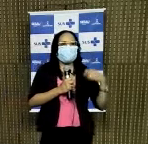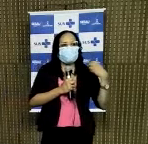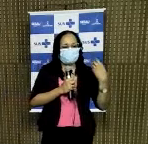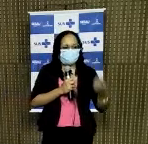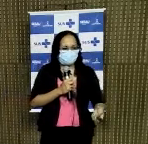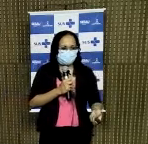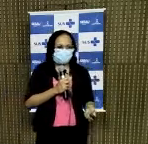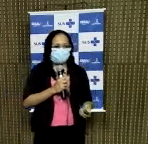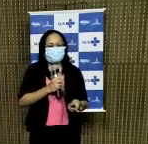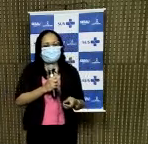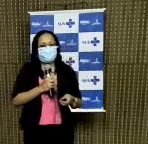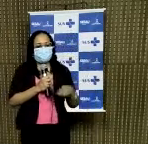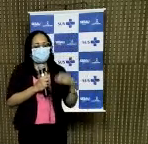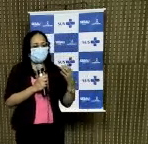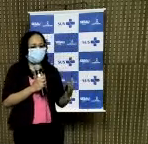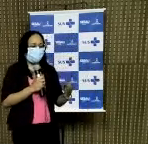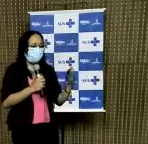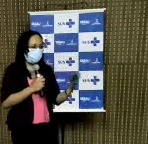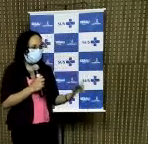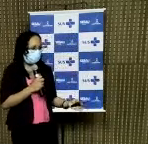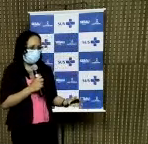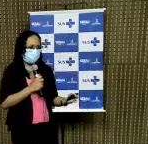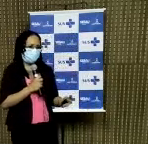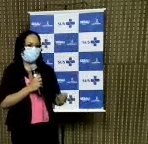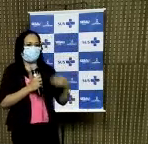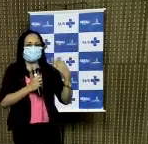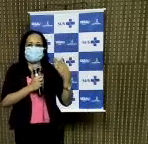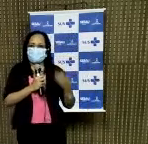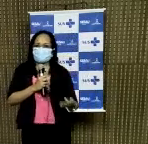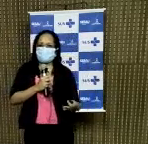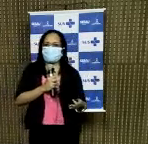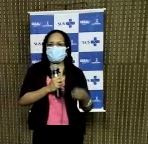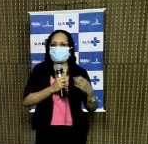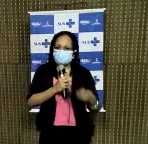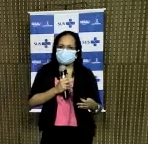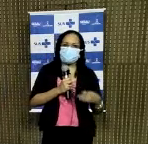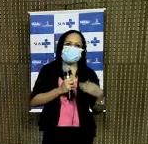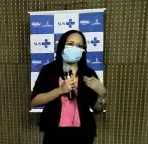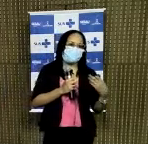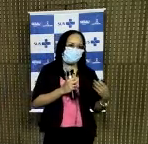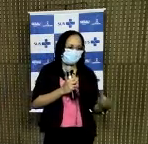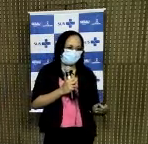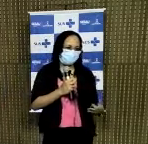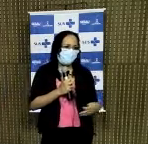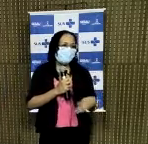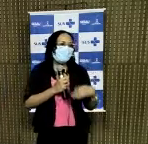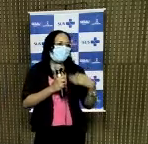farmacêutica, nós fazemos tanto a questão da gestão do medicamento, avaliando se o paciente ele está tomando corretamente sua medicação, com